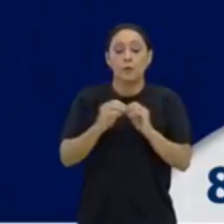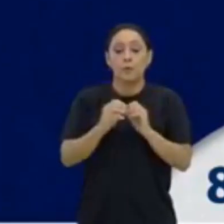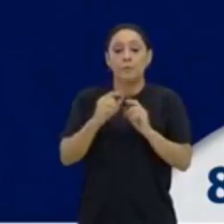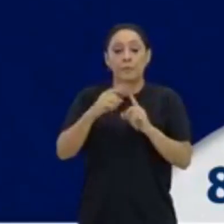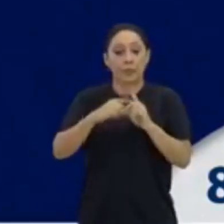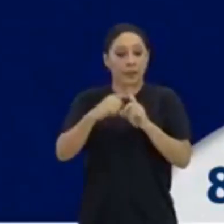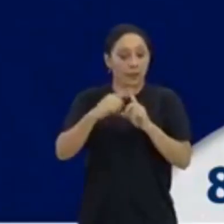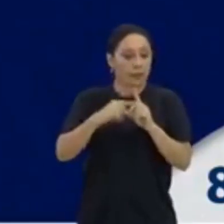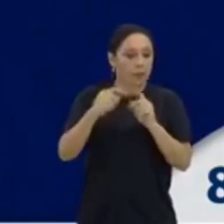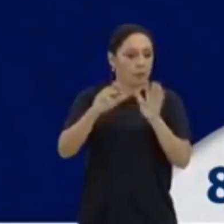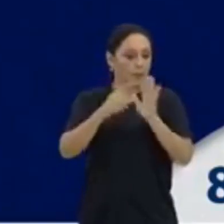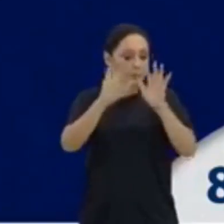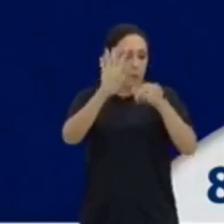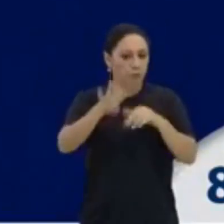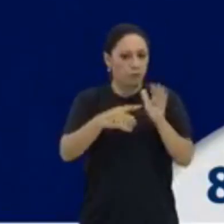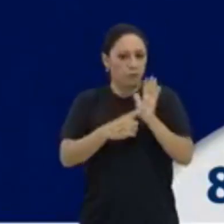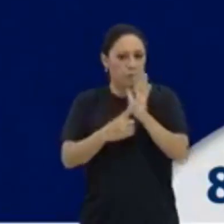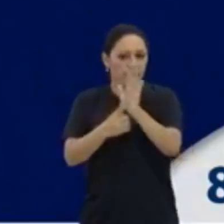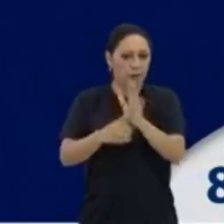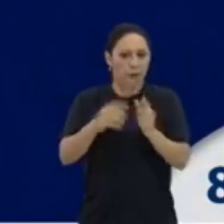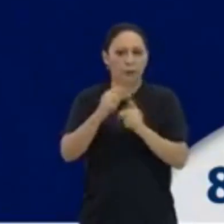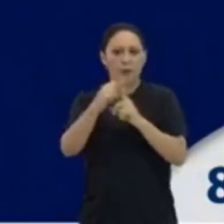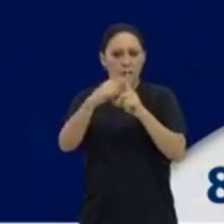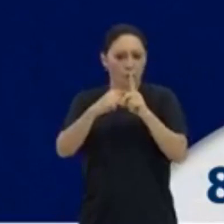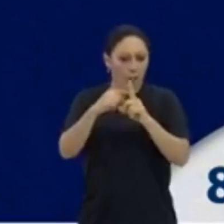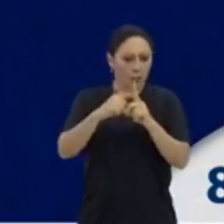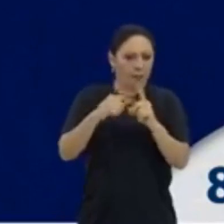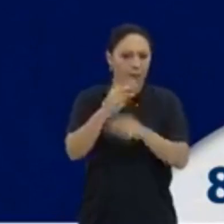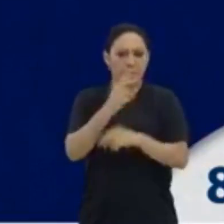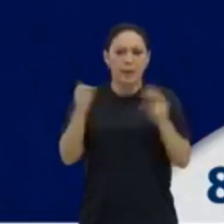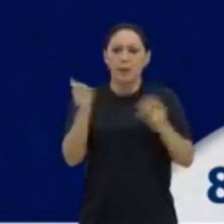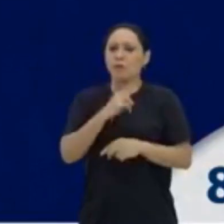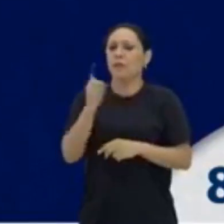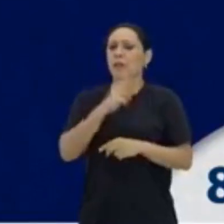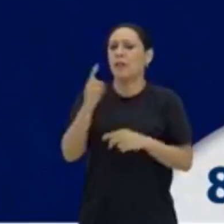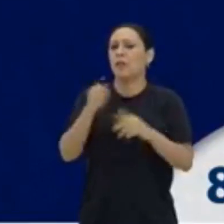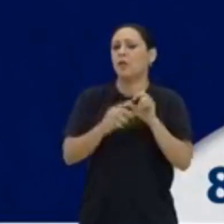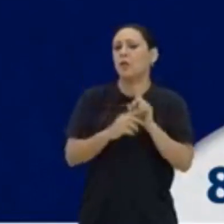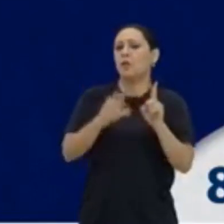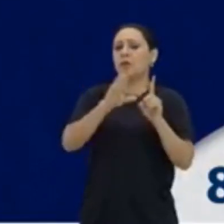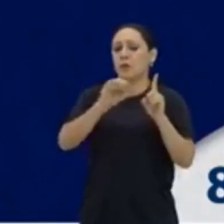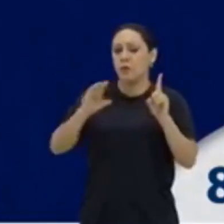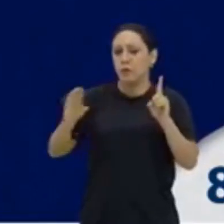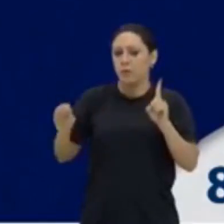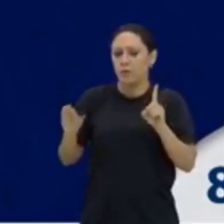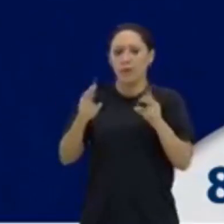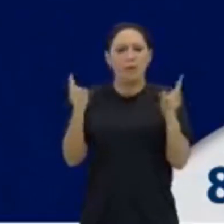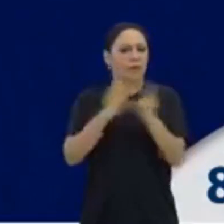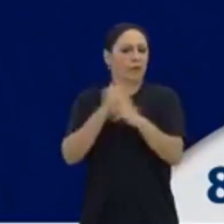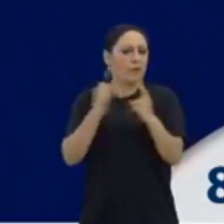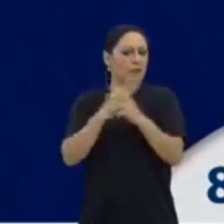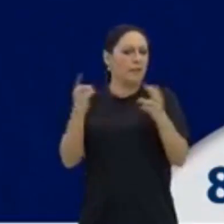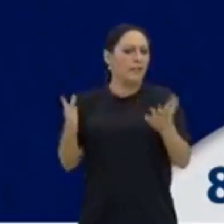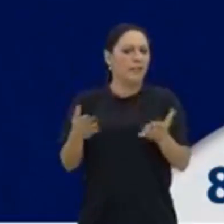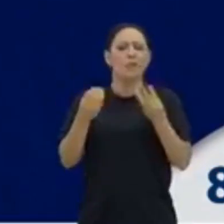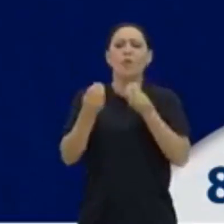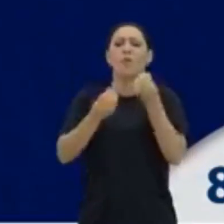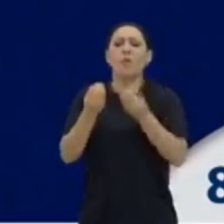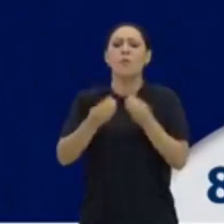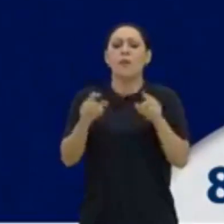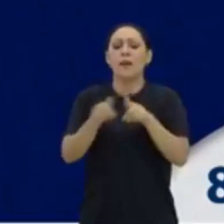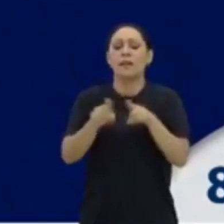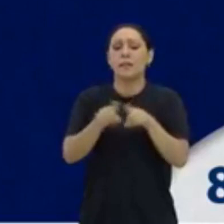aí, nas cartelas anteriores, o comprimento, volume, densidade, velocidade. Será que você pode quantificar, que é a mesma coisa, é sinônimo